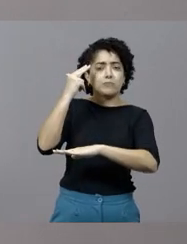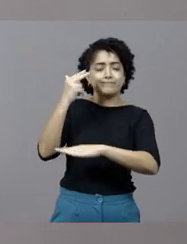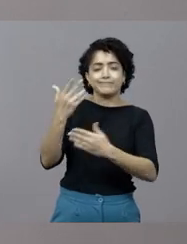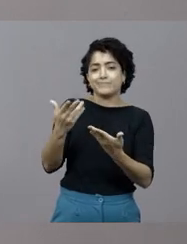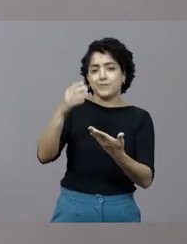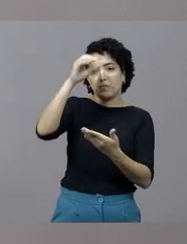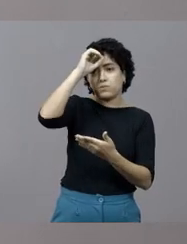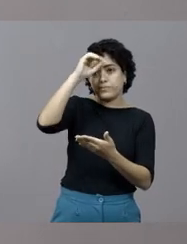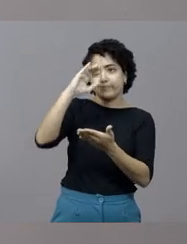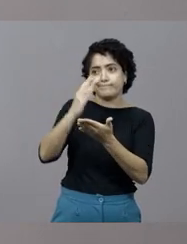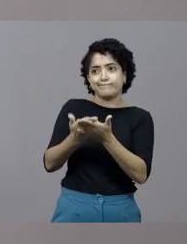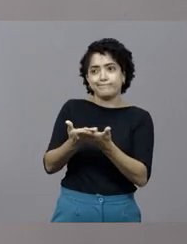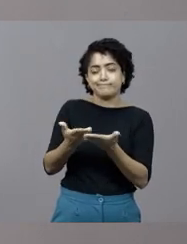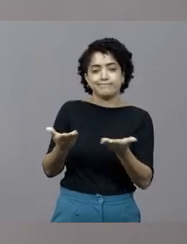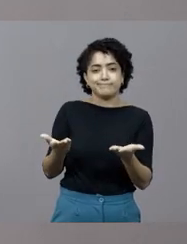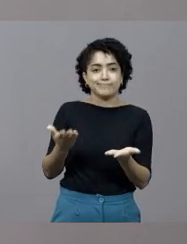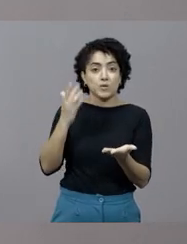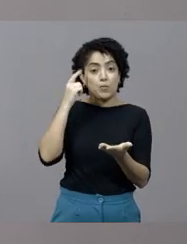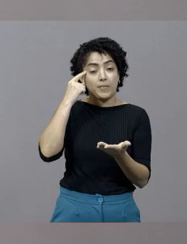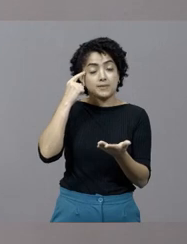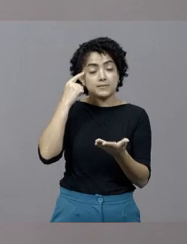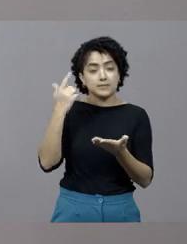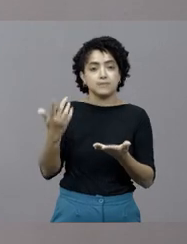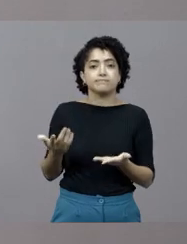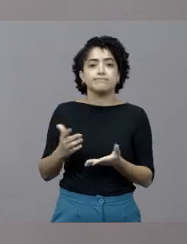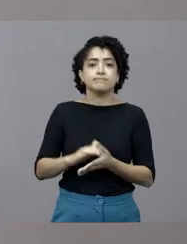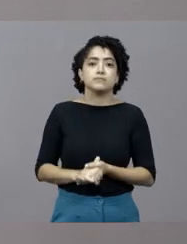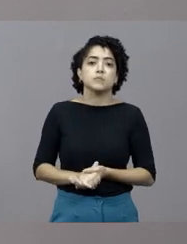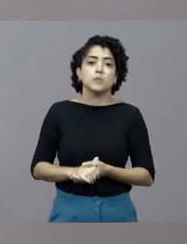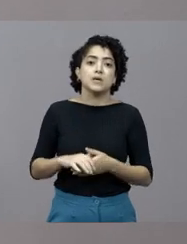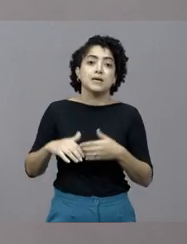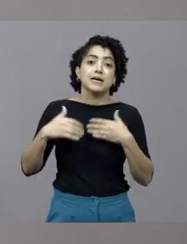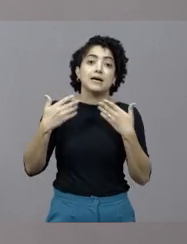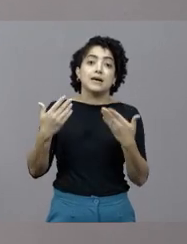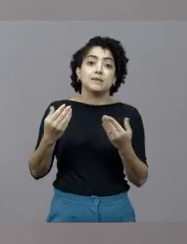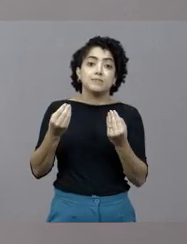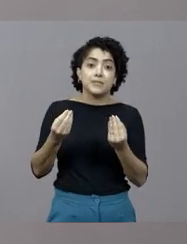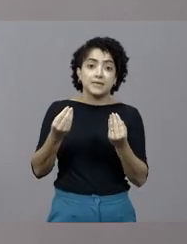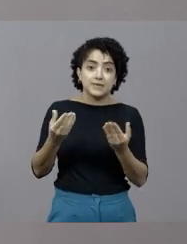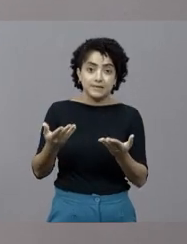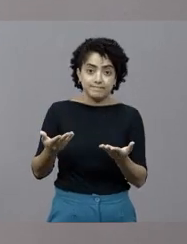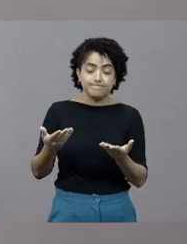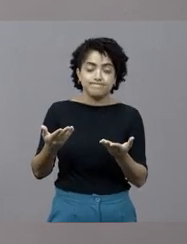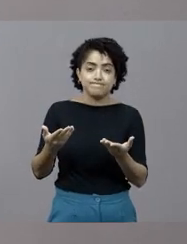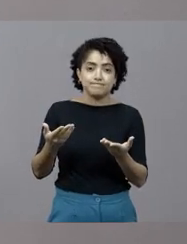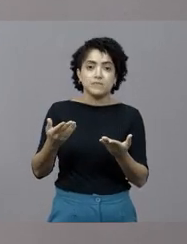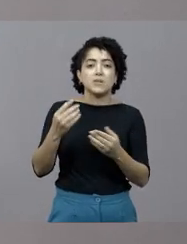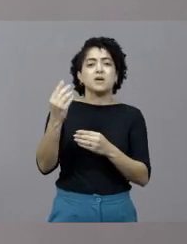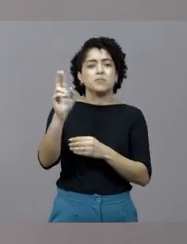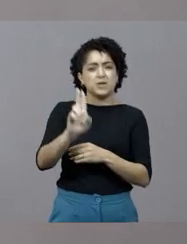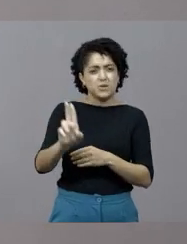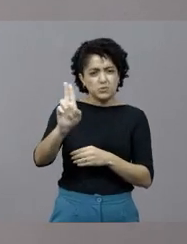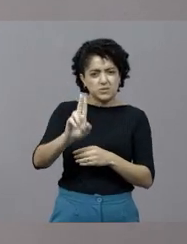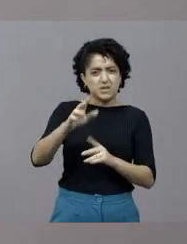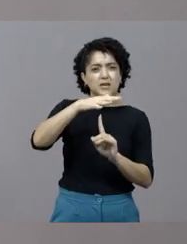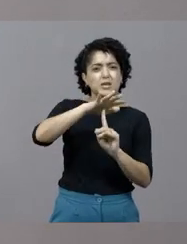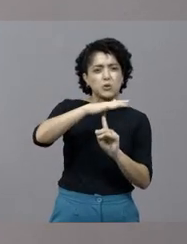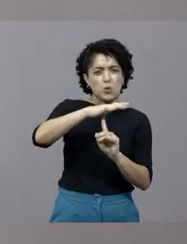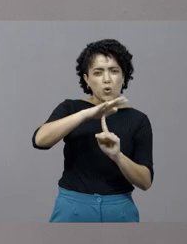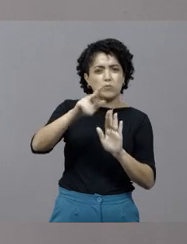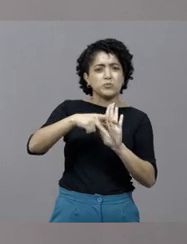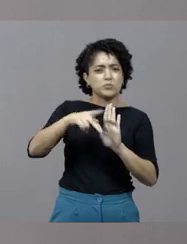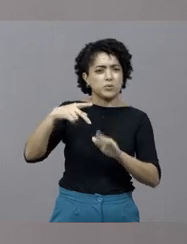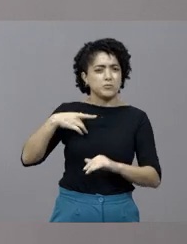acreditei nisso, né? Eu achei. E aí, para quê? Para usar ambulância de catarinense, para deixar